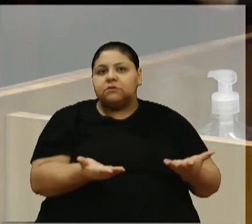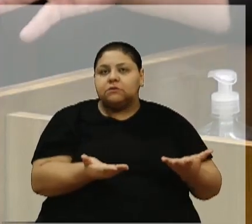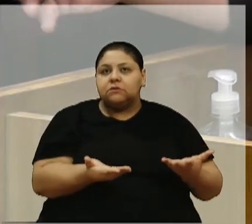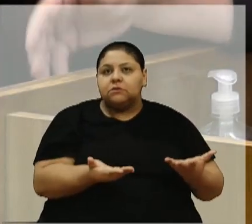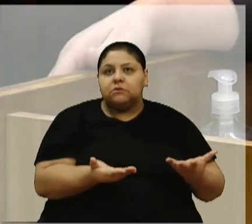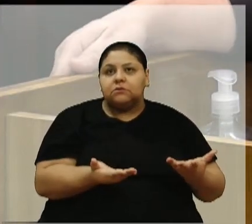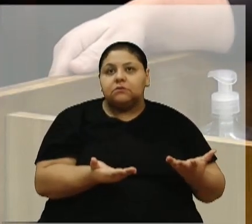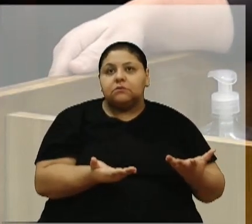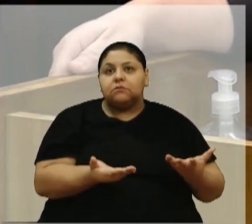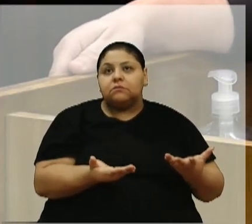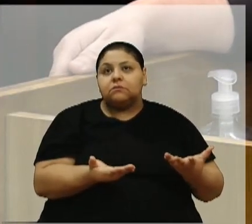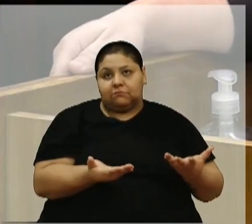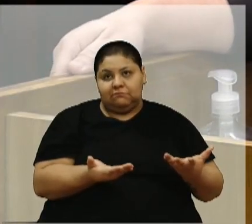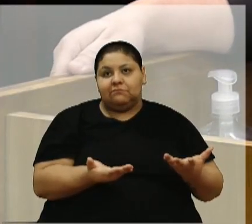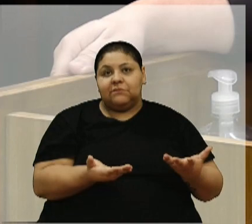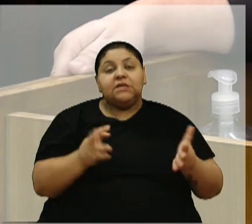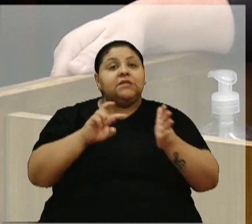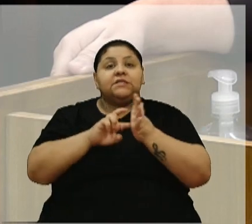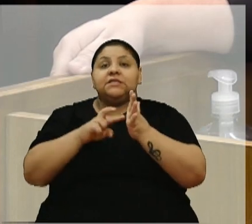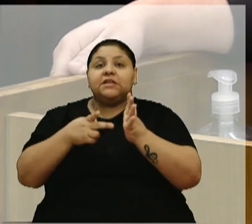chama ser imparcial.